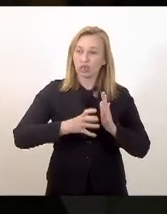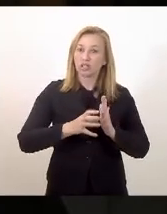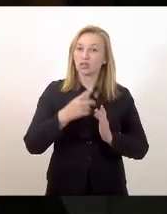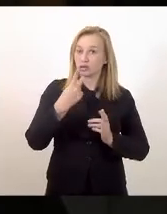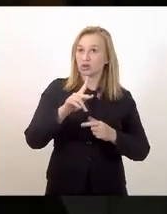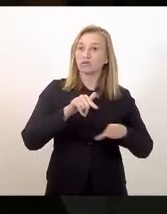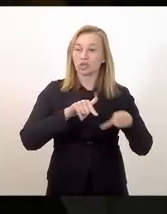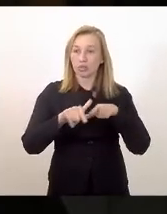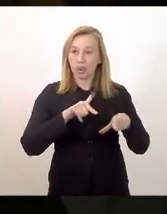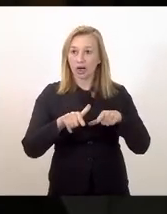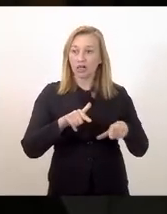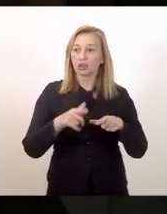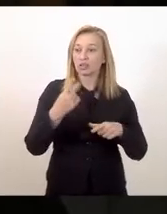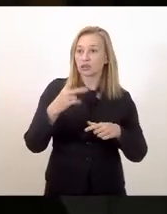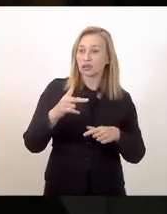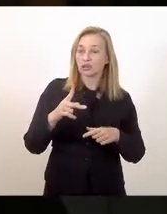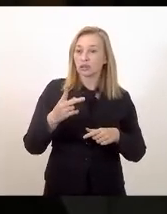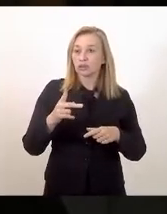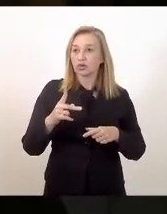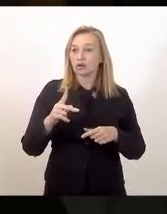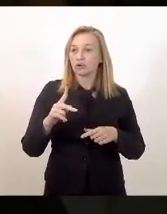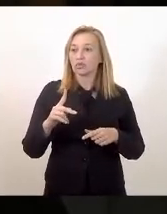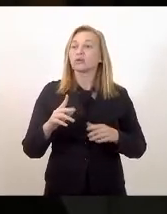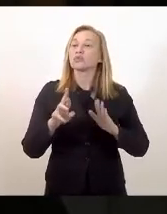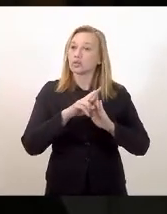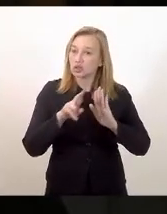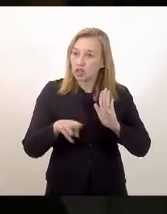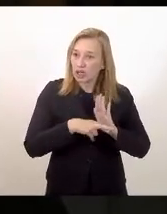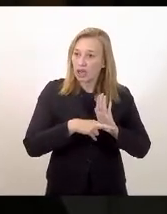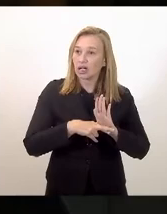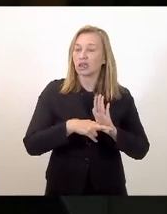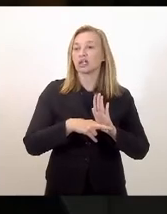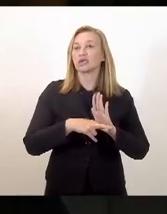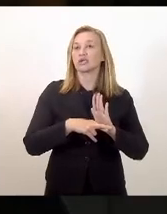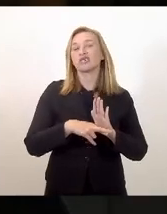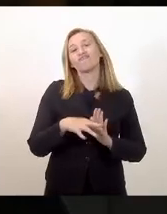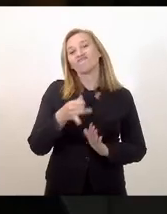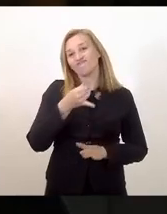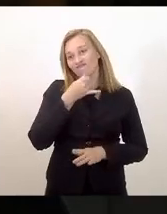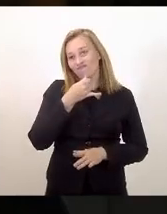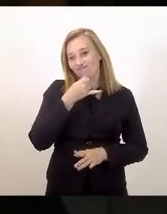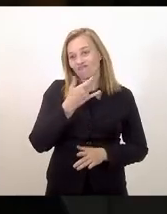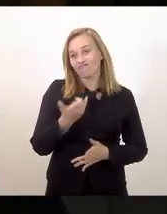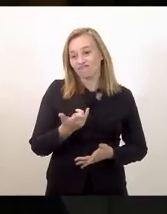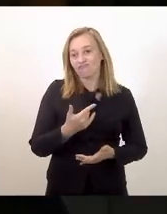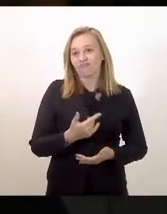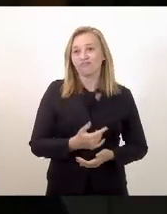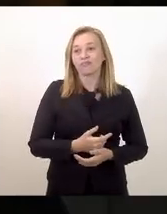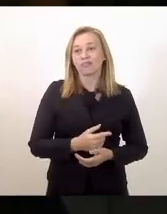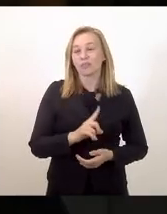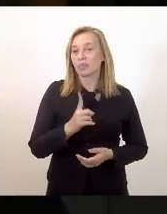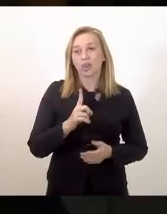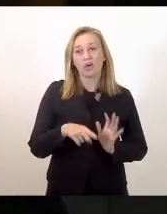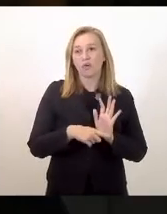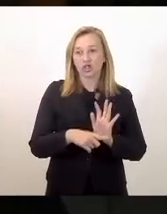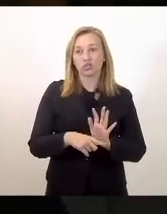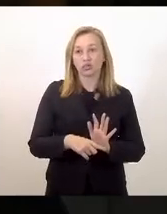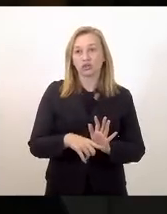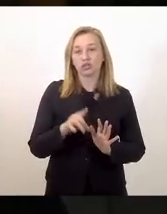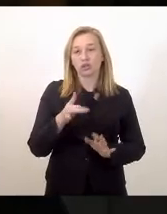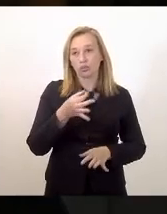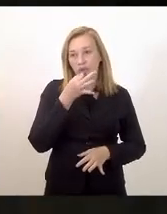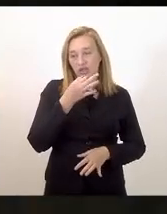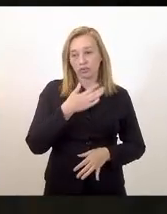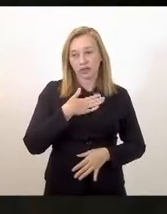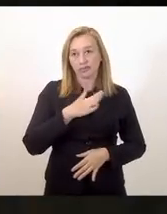especificidade, nos seus programas, na sua doutrina, no seu ideário. Infelizmente, eu penso que as coligações proporcionais não favorecem isso. É apenas uma opinião.